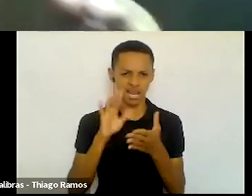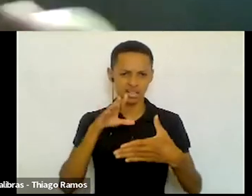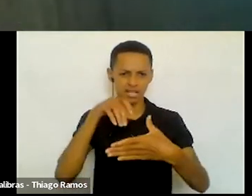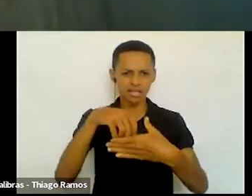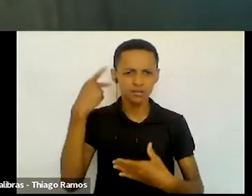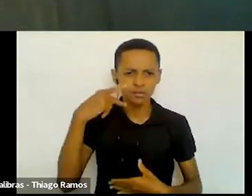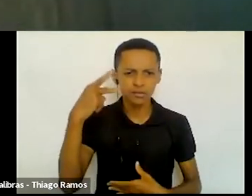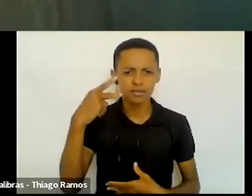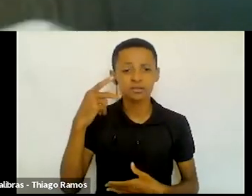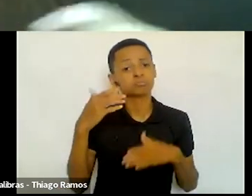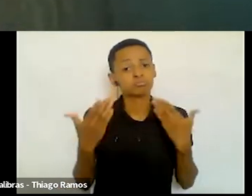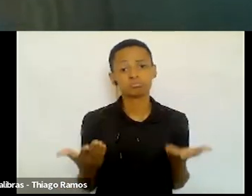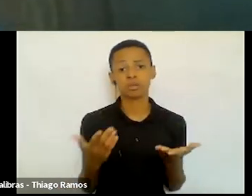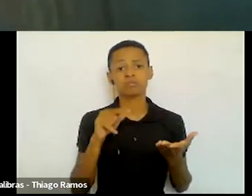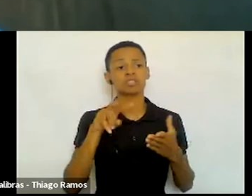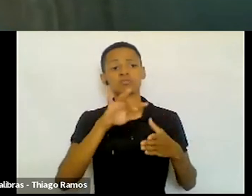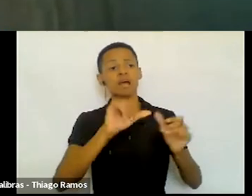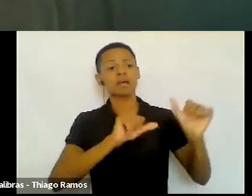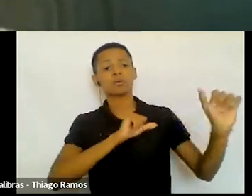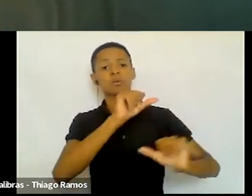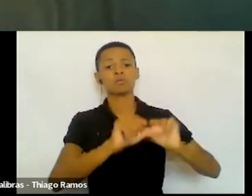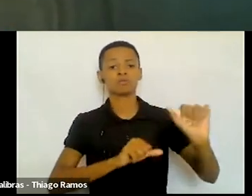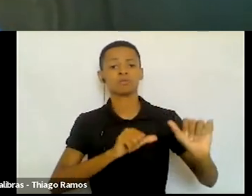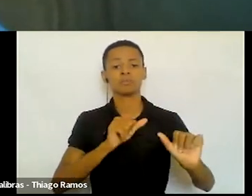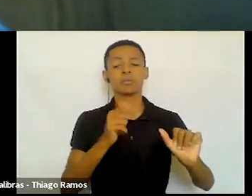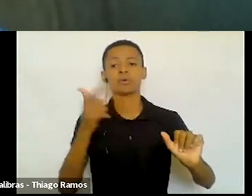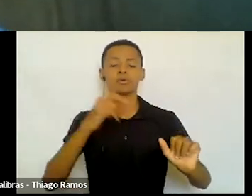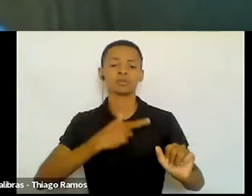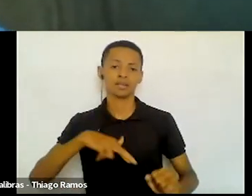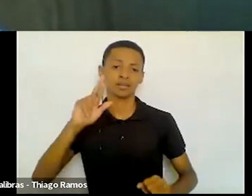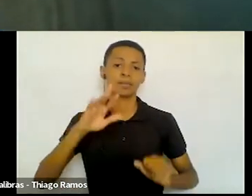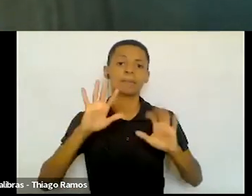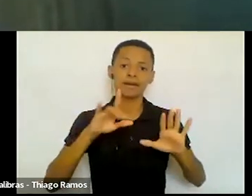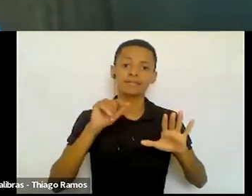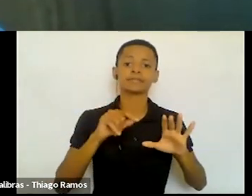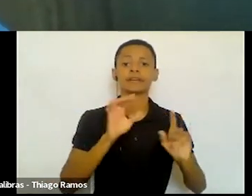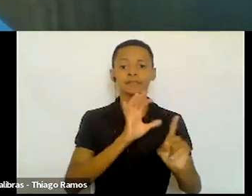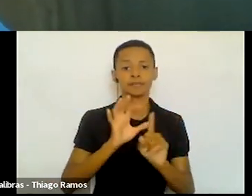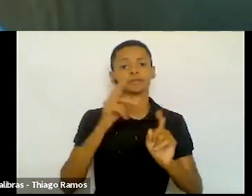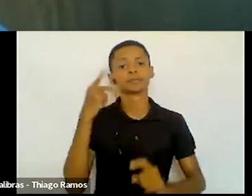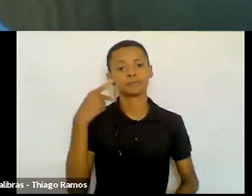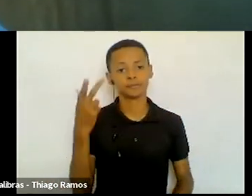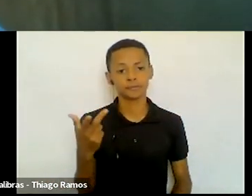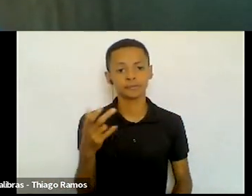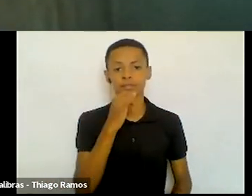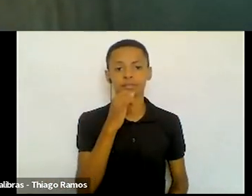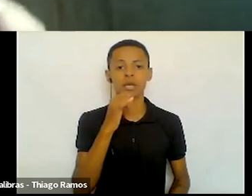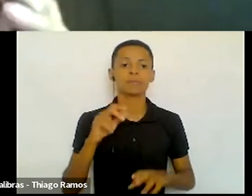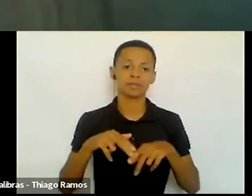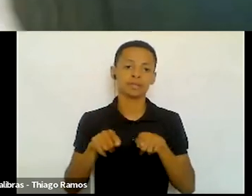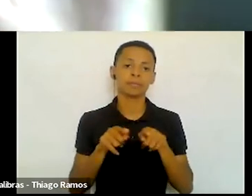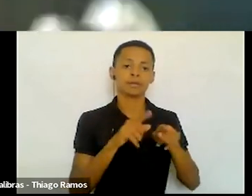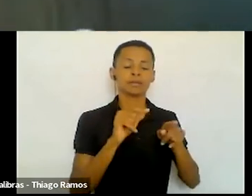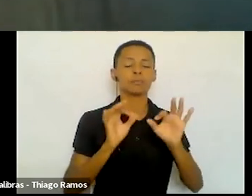não vai converter mais pessoas para uma pertença religiosa, mas para um campo político e para um projeto de poder.